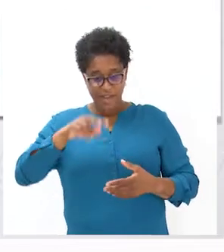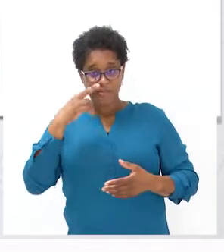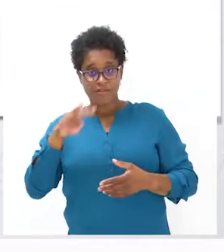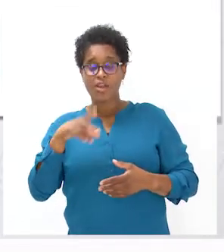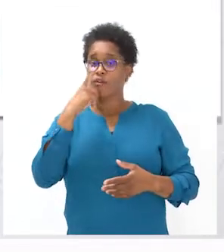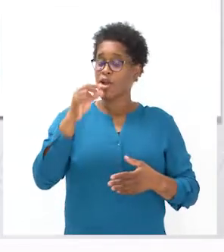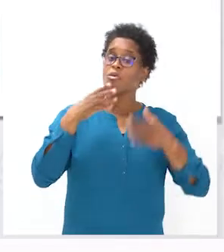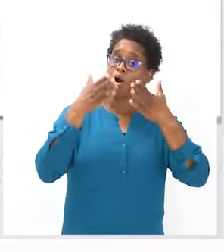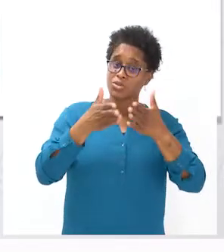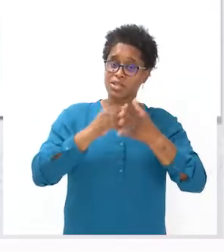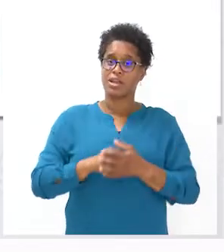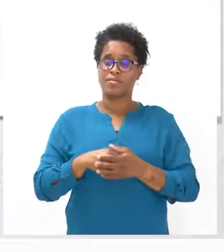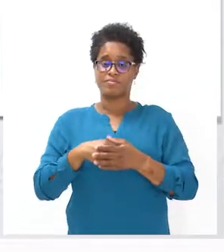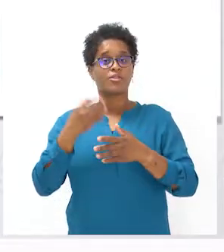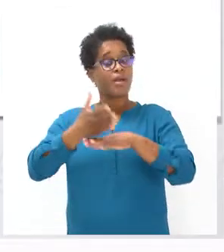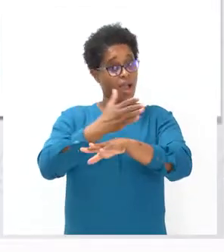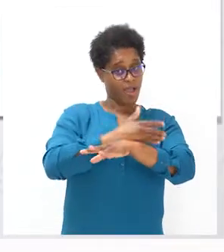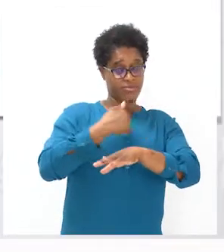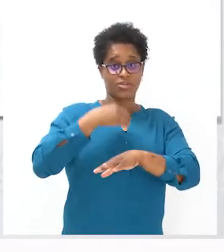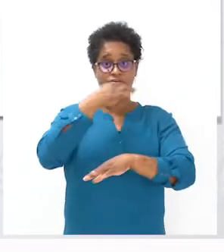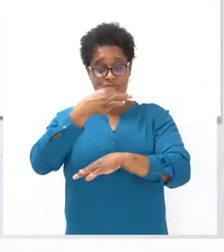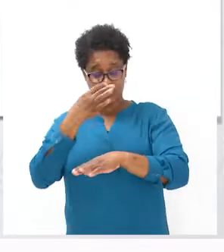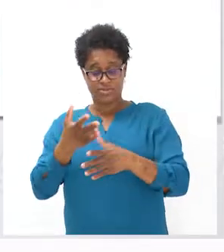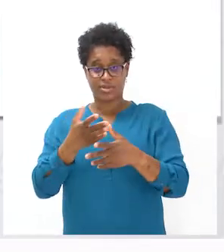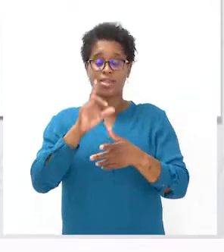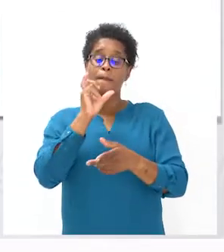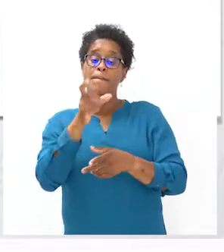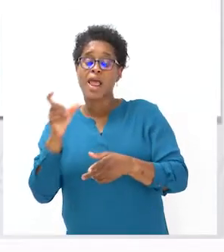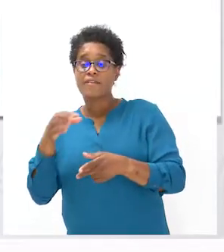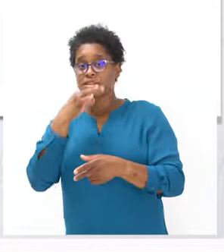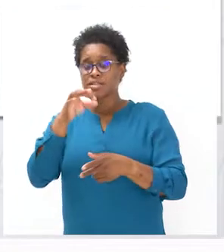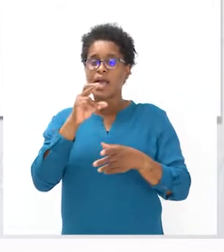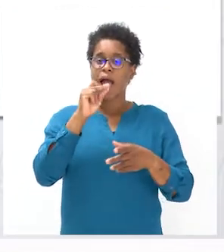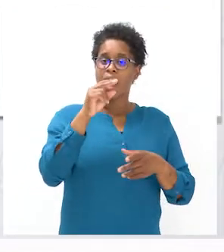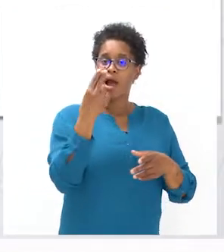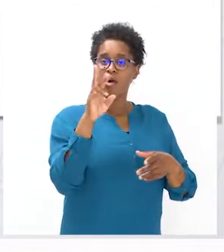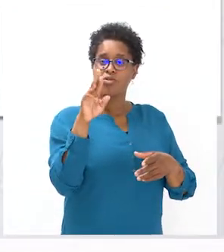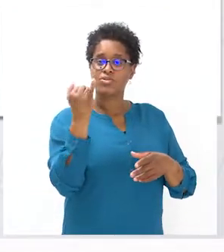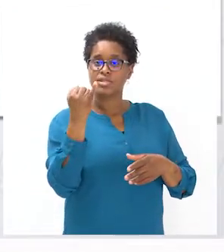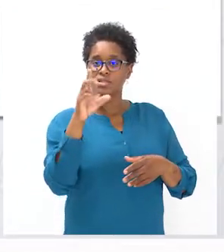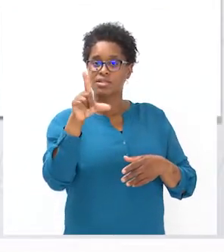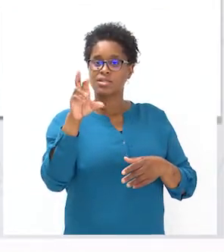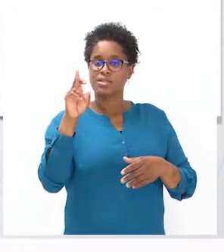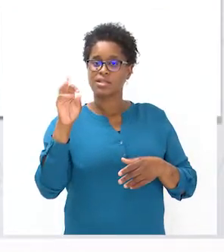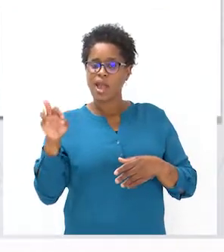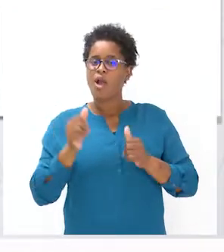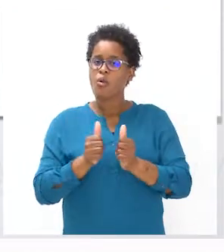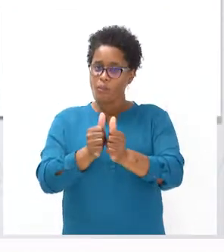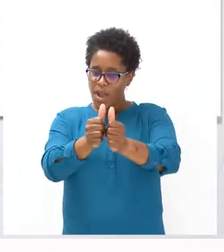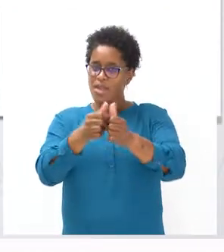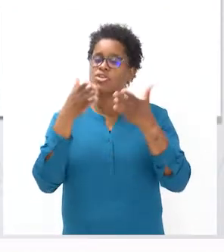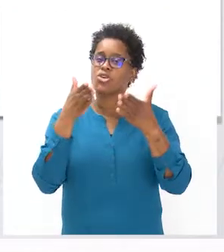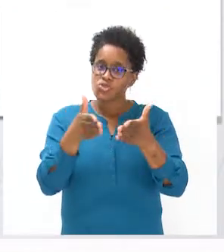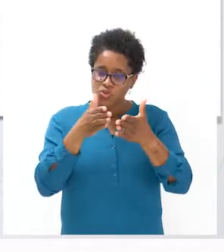verbo auxiliar. Como eu disse anteriormente, até a palavra diz auxiliar, que acompanha, podemos dizer